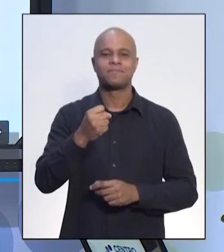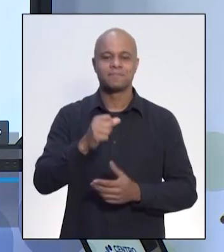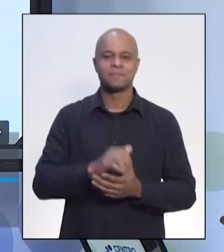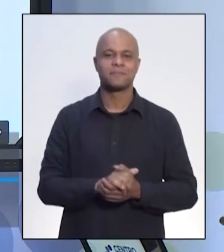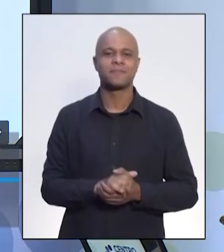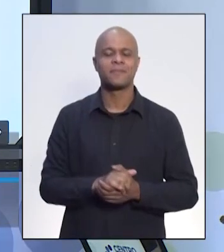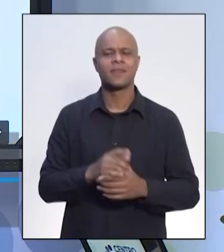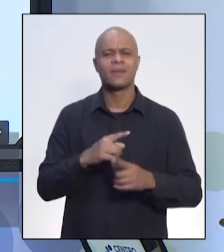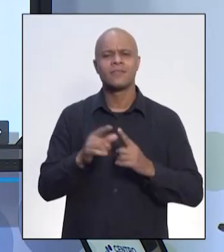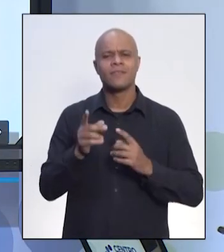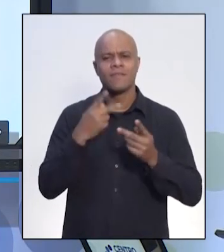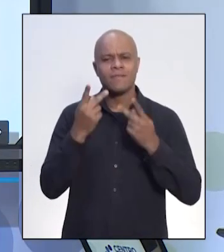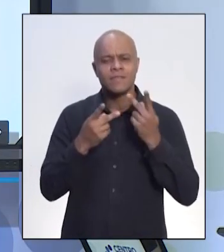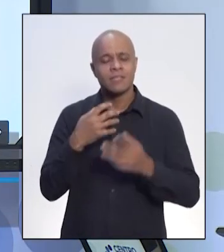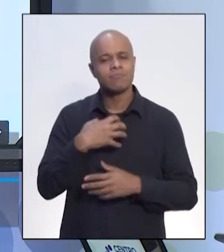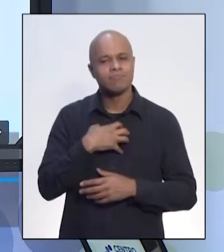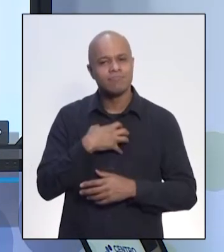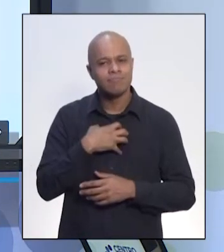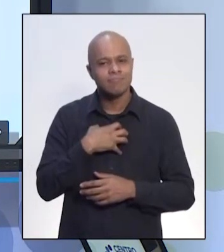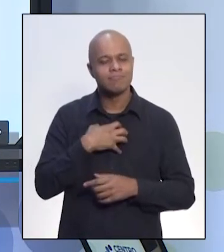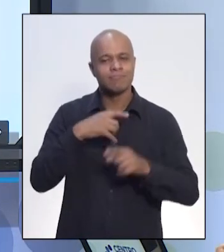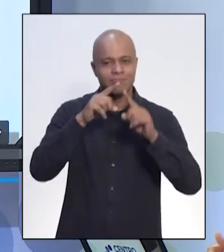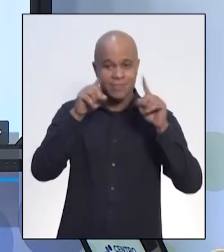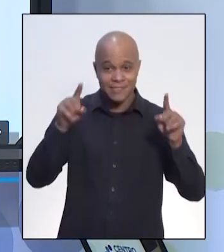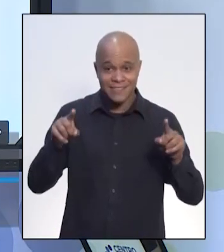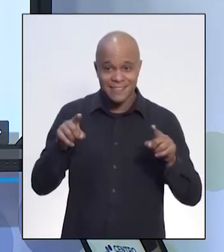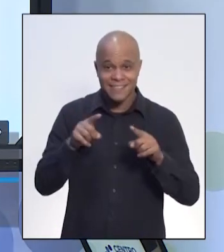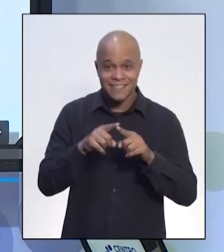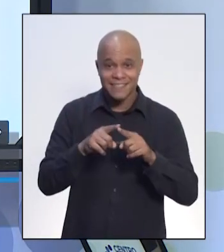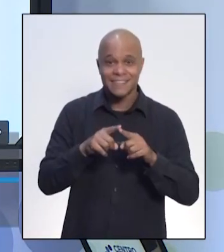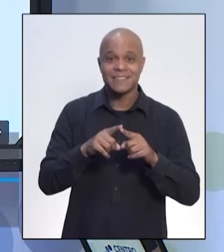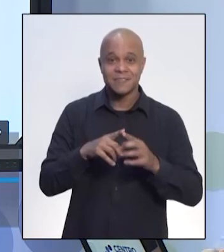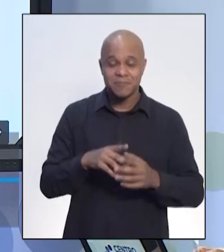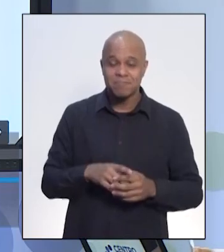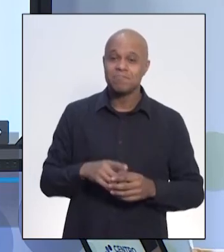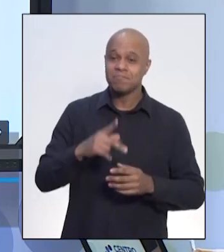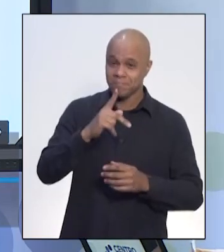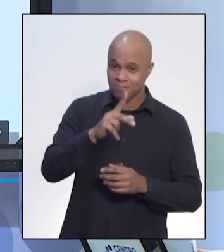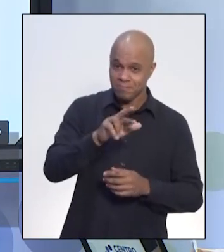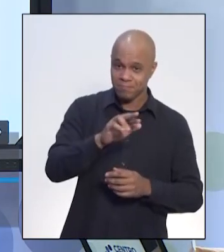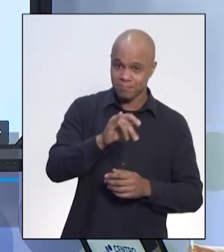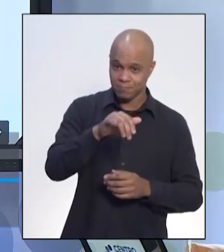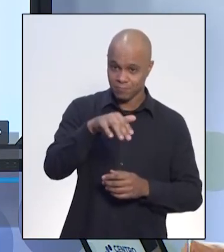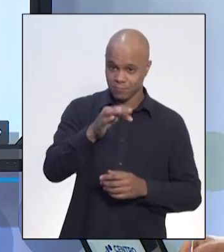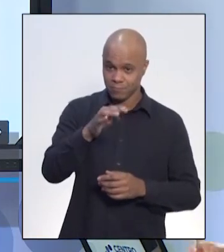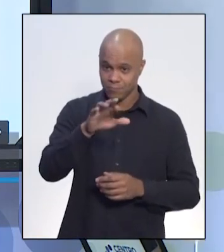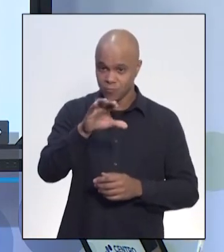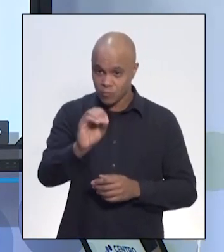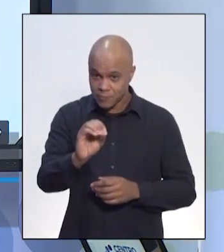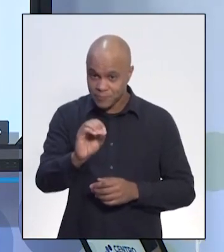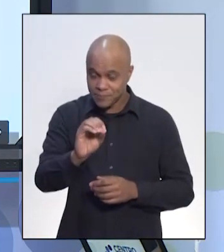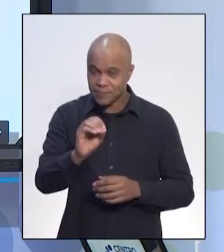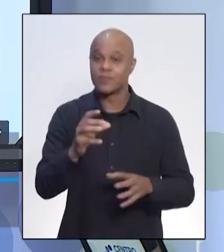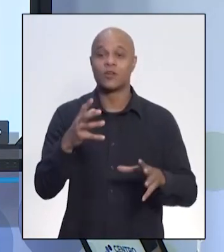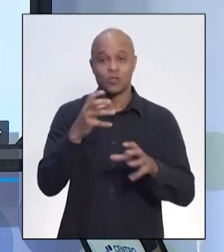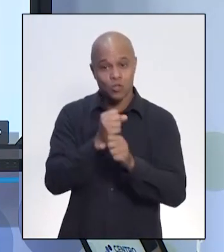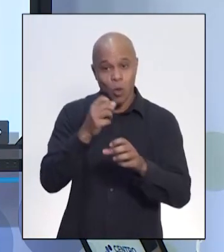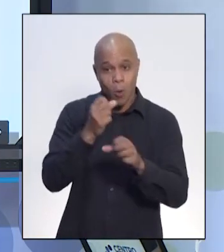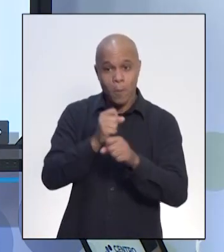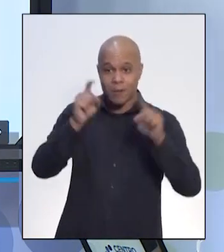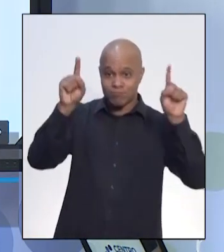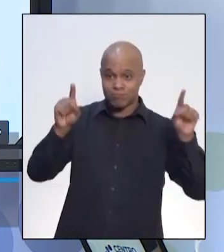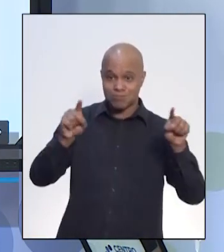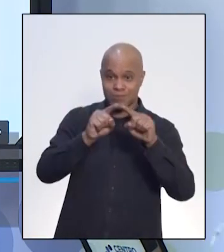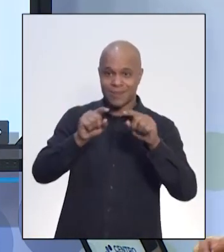metros. Então, a gente está falando de uma situação de contorno. Contorno tem a ver com o quê? Perímetro. E perímetro tem a ver com o quê? Soma dos lados.